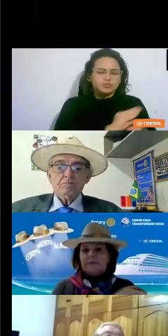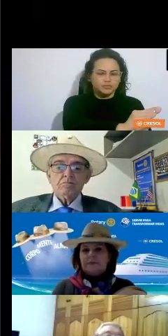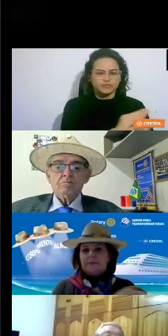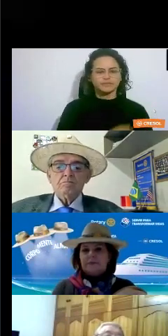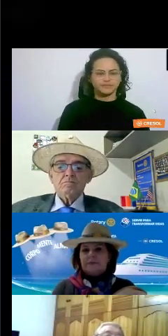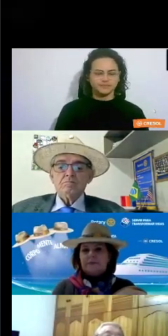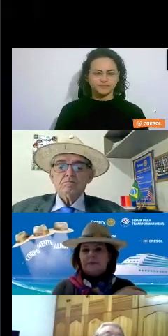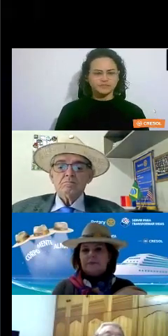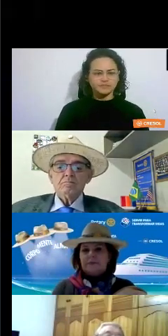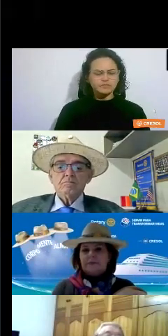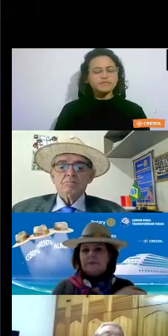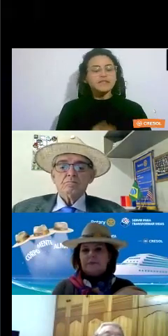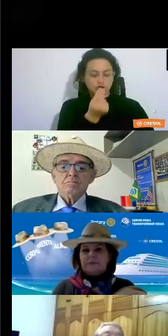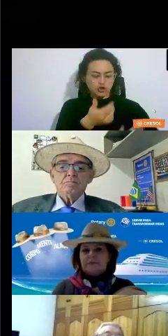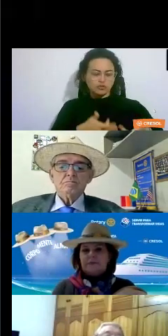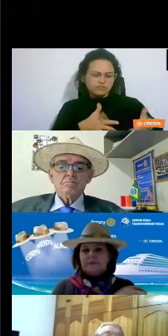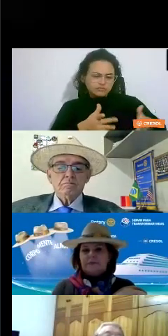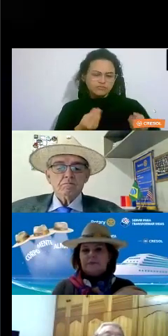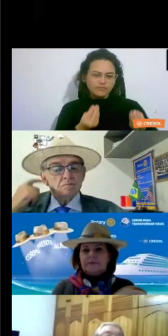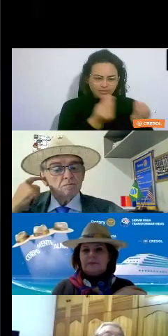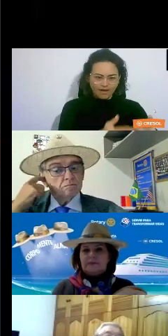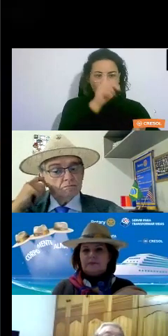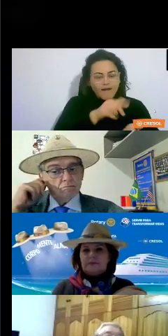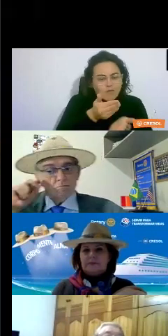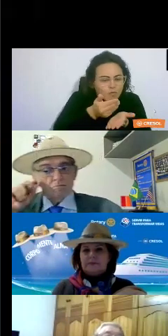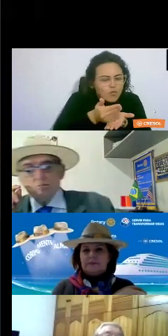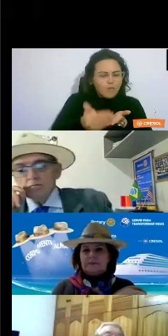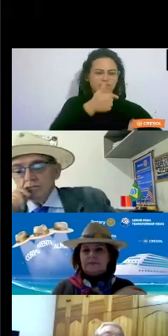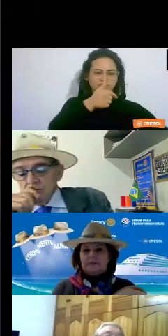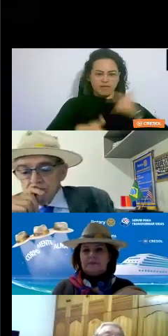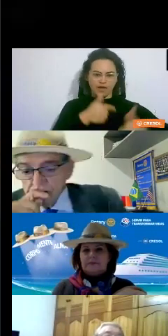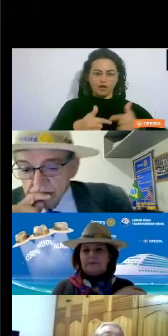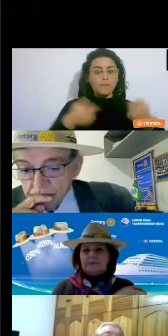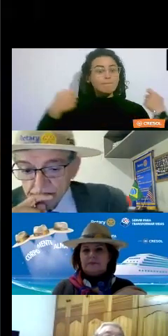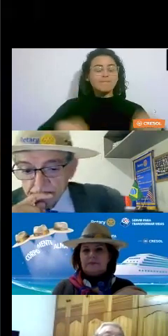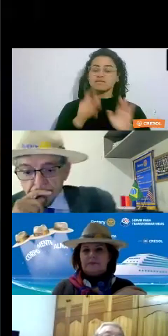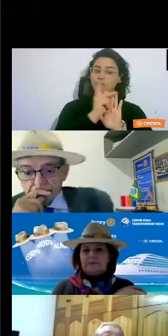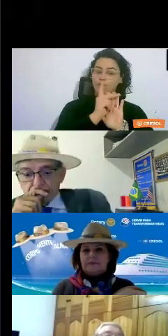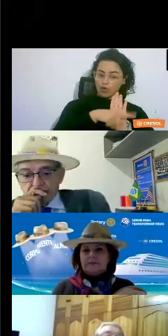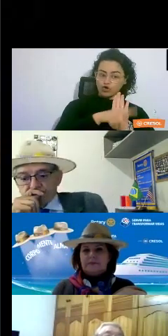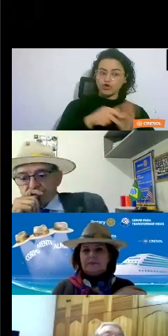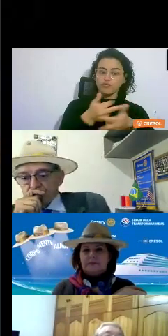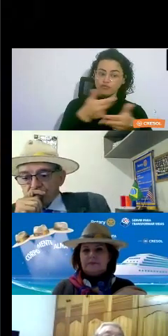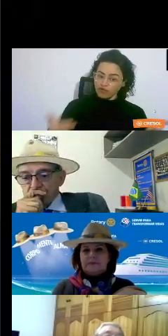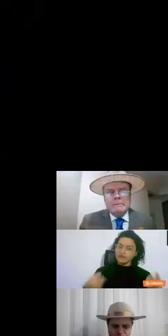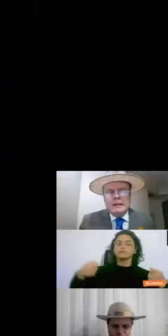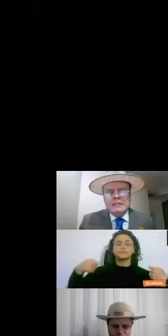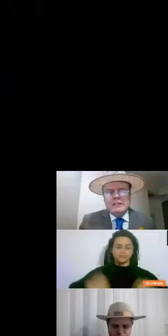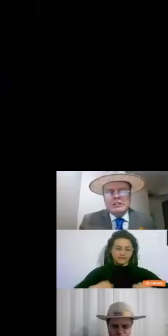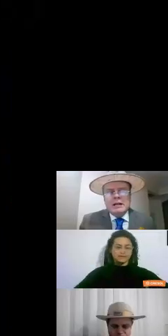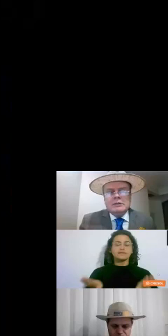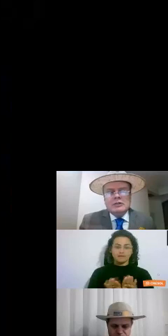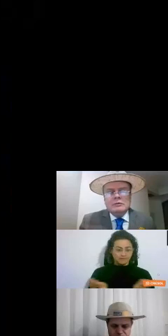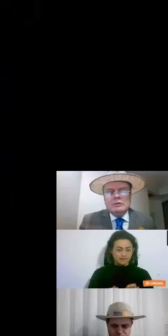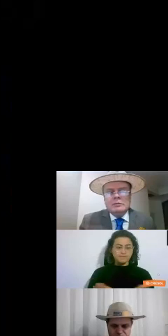Essas doações, como eu disse, elas são o início de um trabalho. É preciso fazer projetos, é preciso dedicar algum tempo.